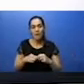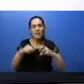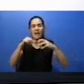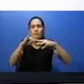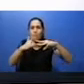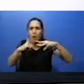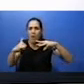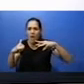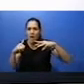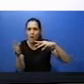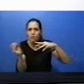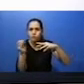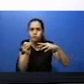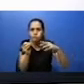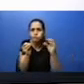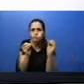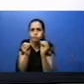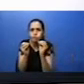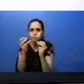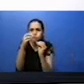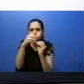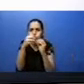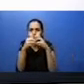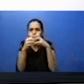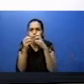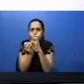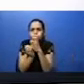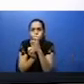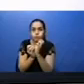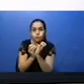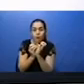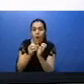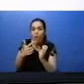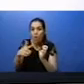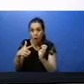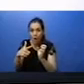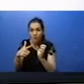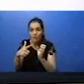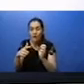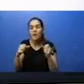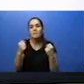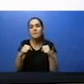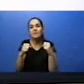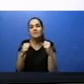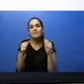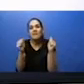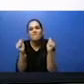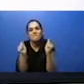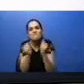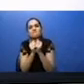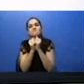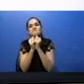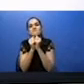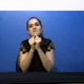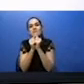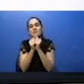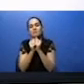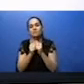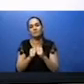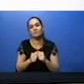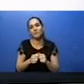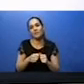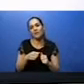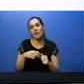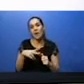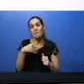dos reagentes elas possam formar novas substâncias, elas vão ter que colidir de uma forma